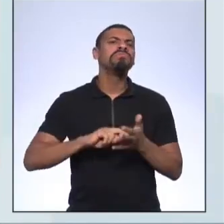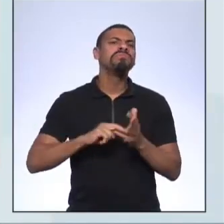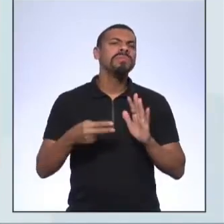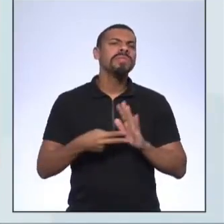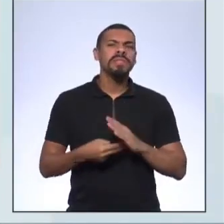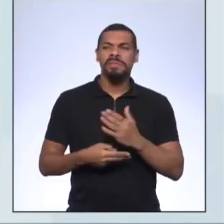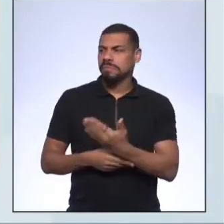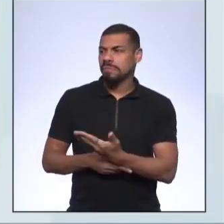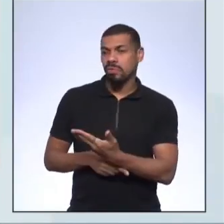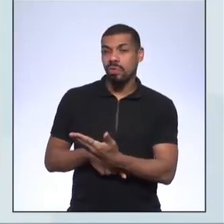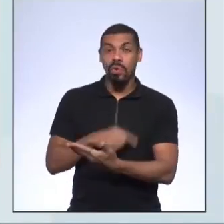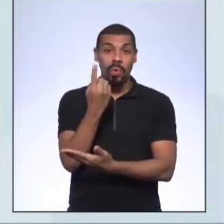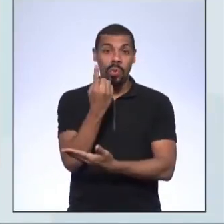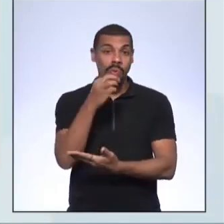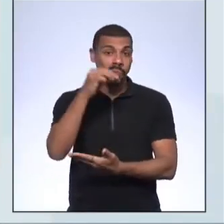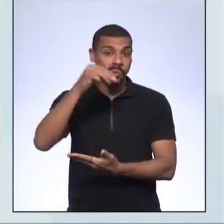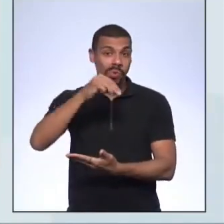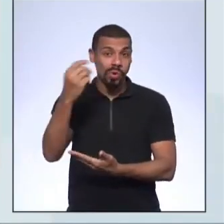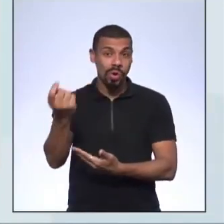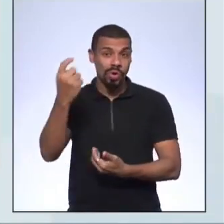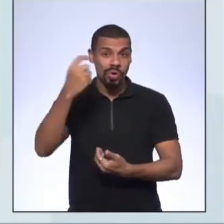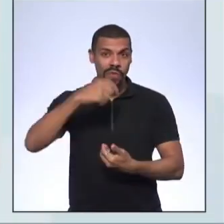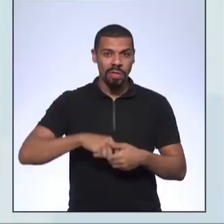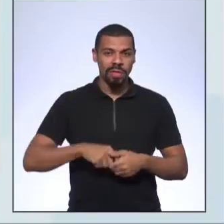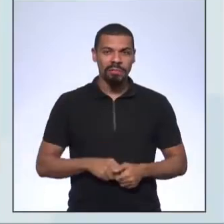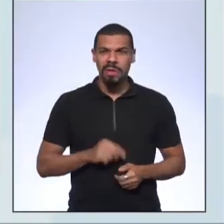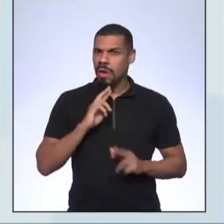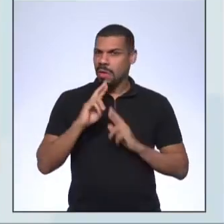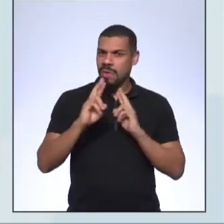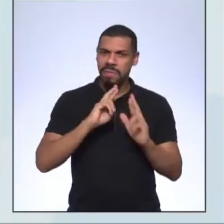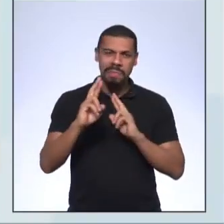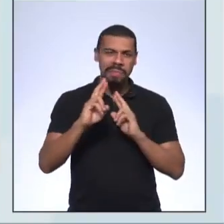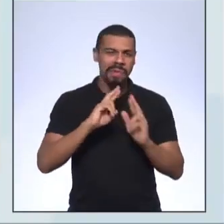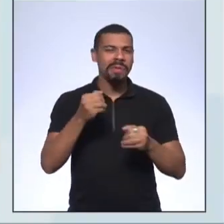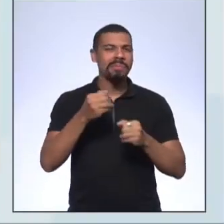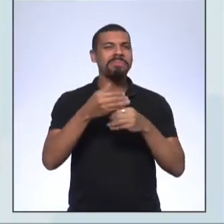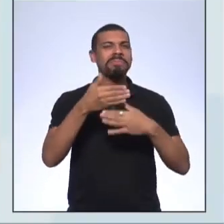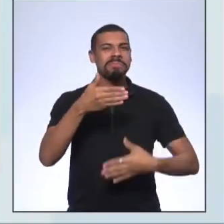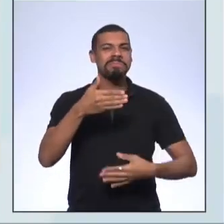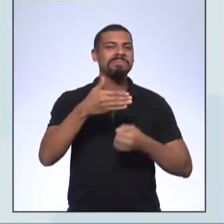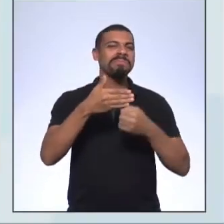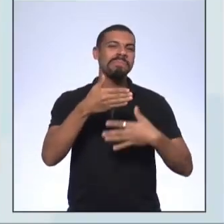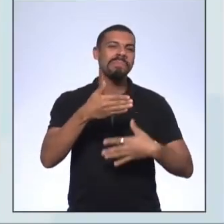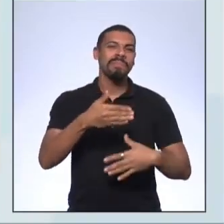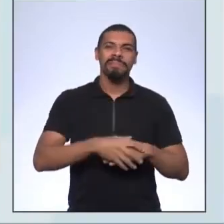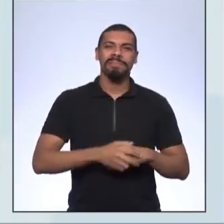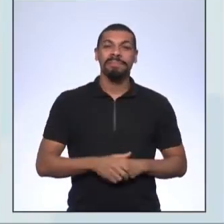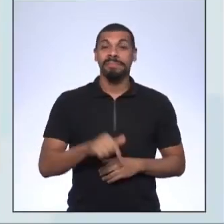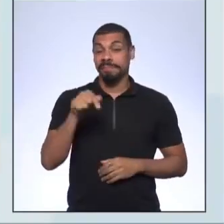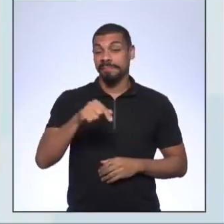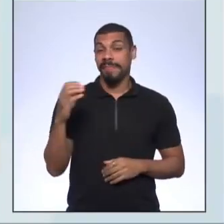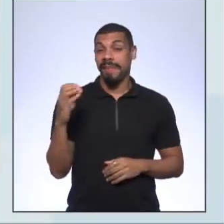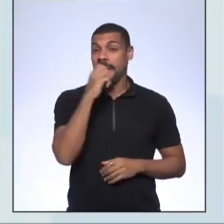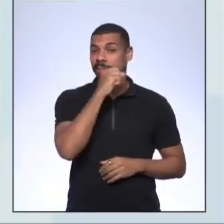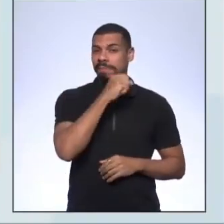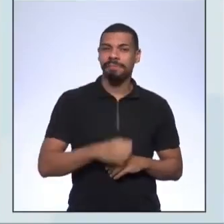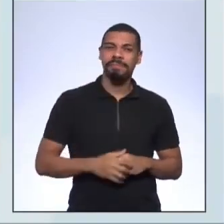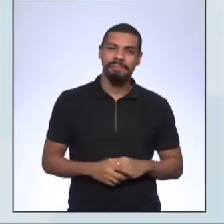esse? Daqui um minutinho a gente volta, e enquanto isso, claro, você responde essa questão no chat.